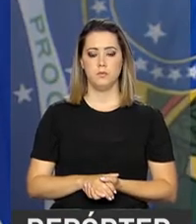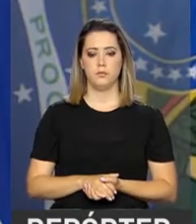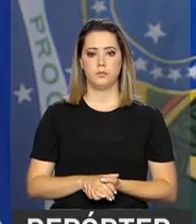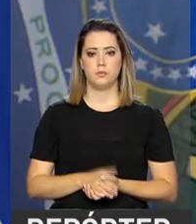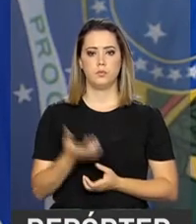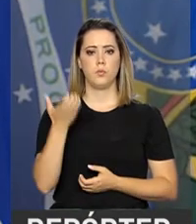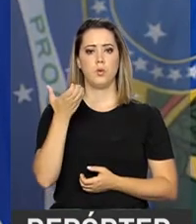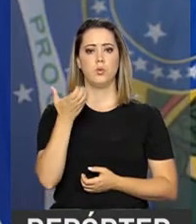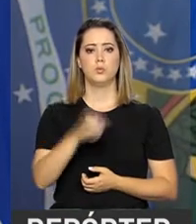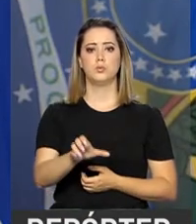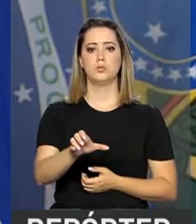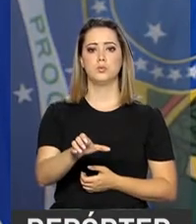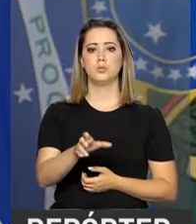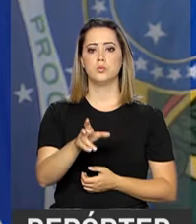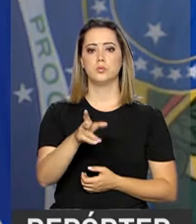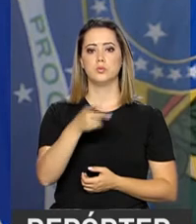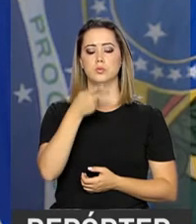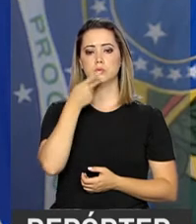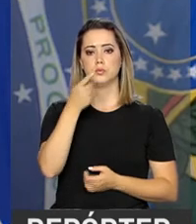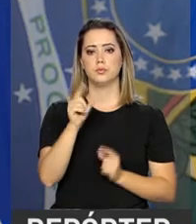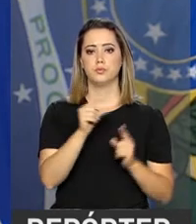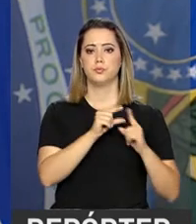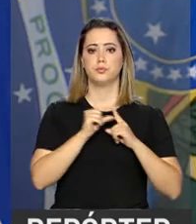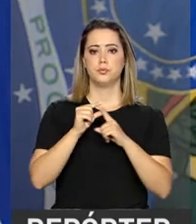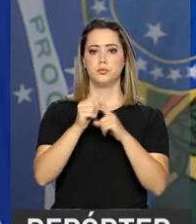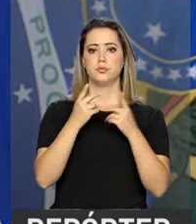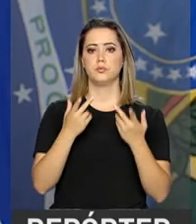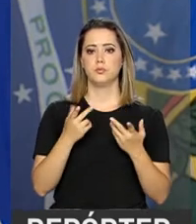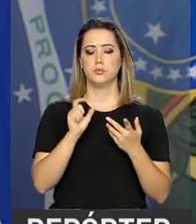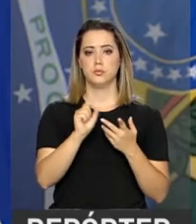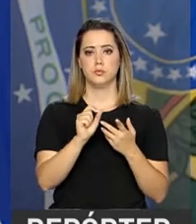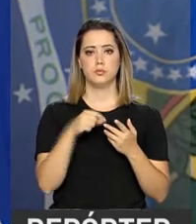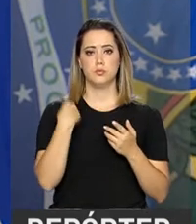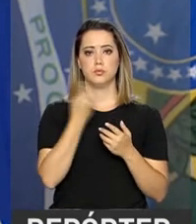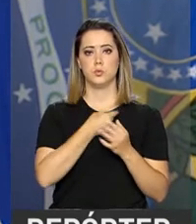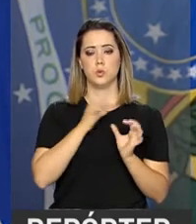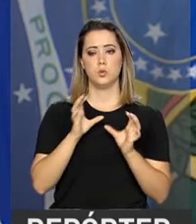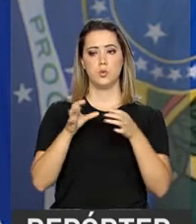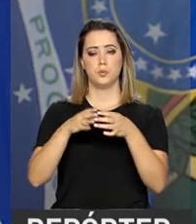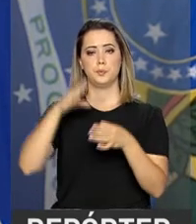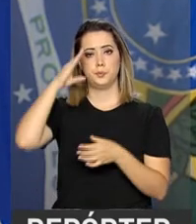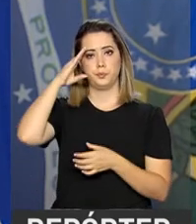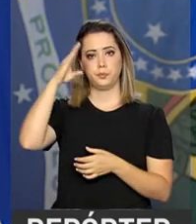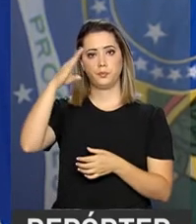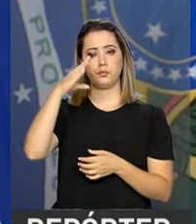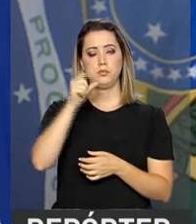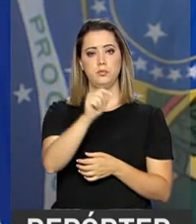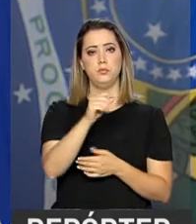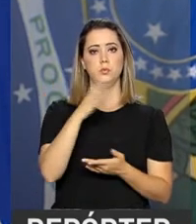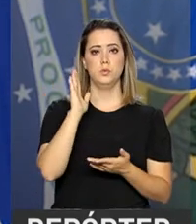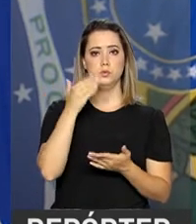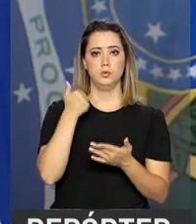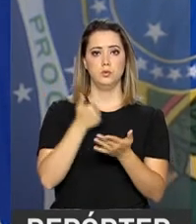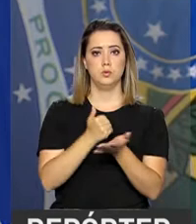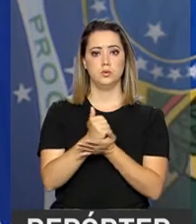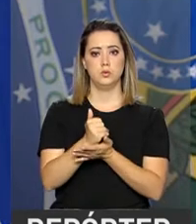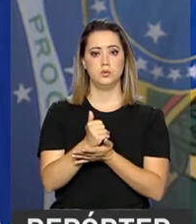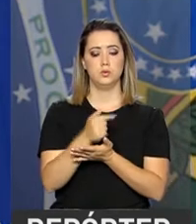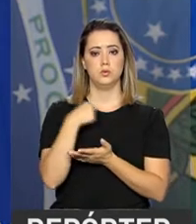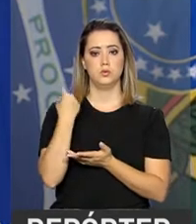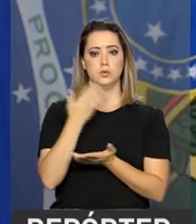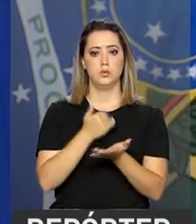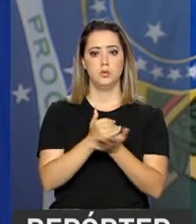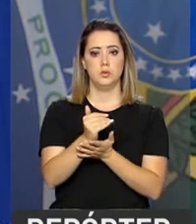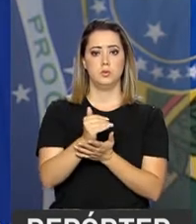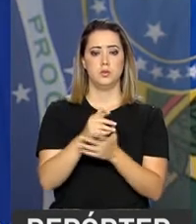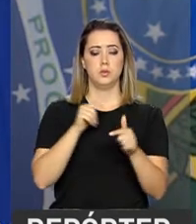Não quero deixar de dirigir uma mensagem ainda a nossos militares que recentemente